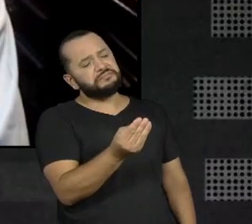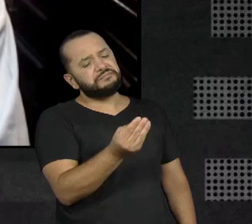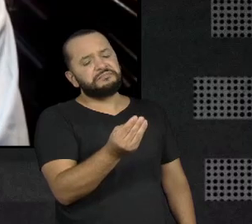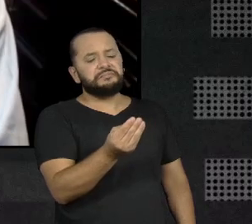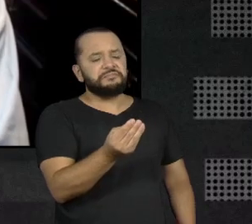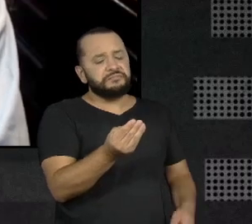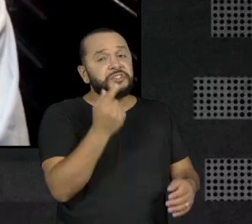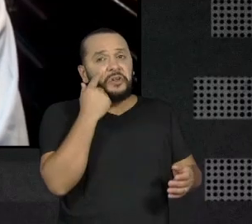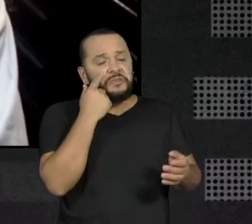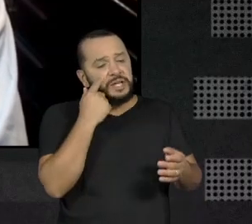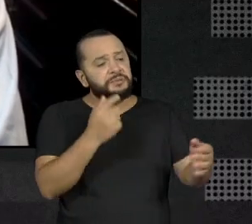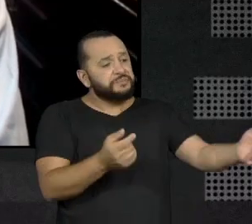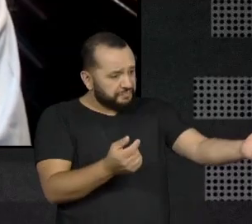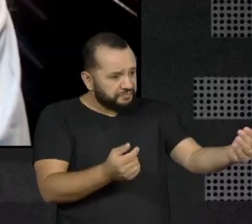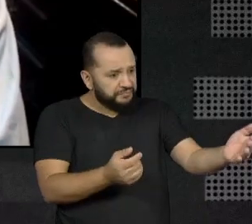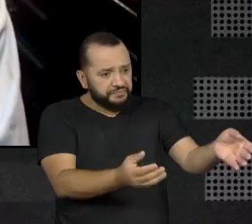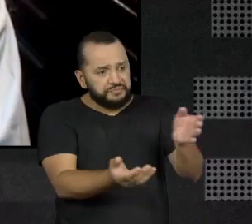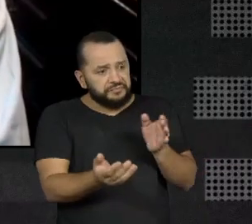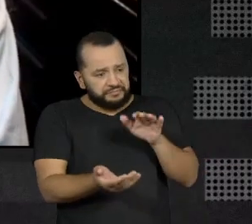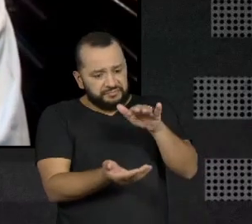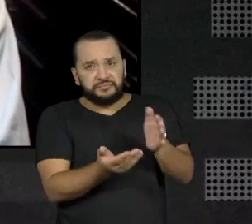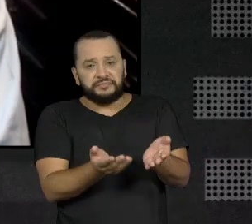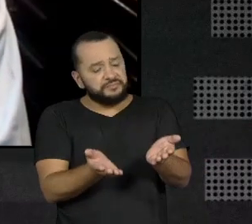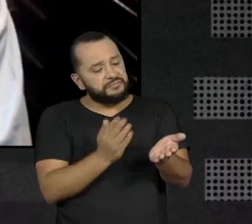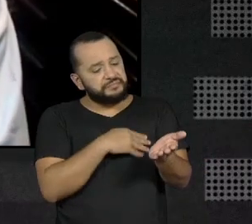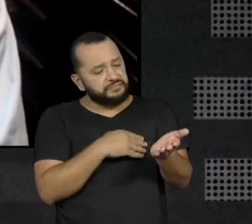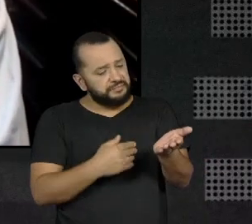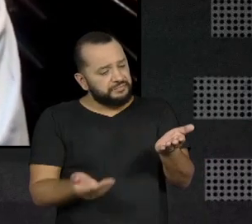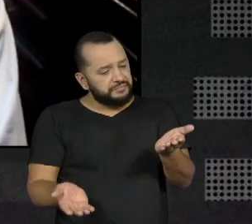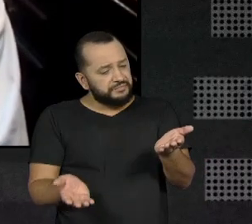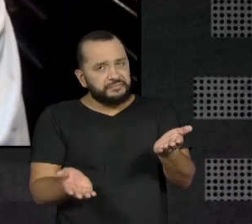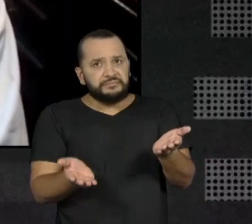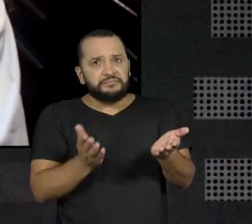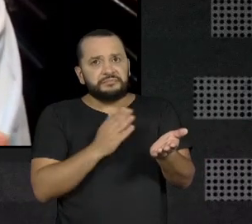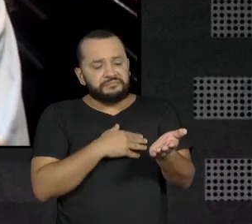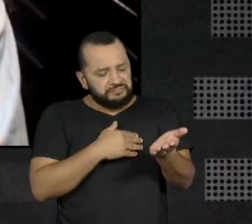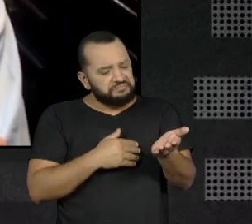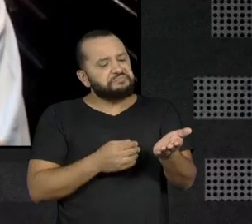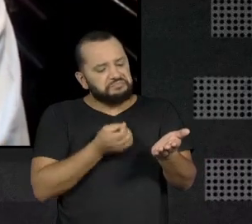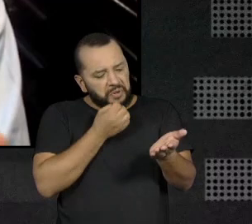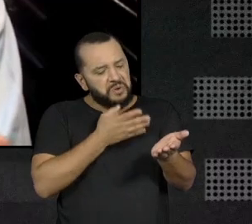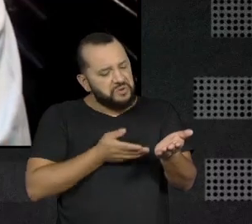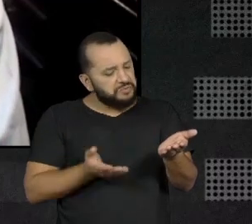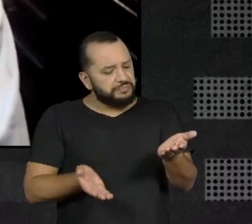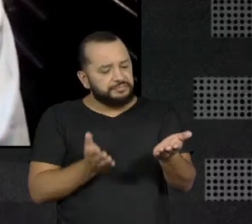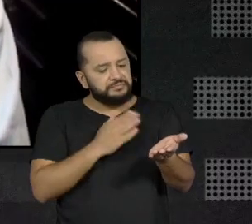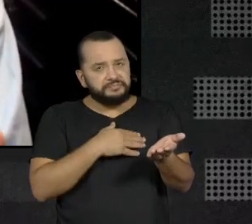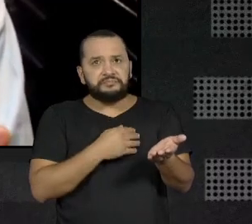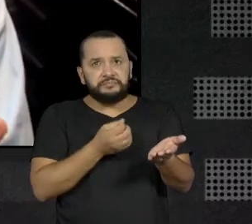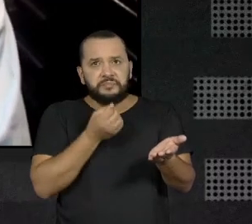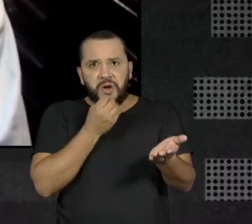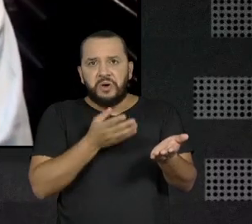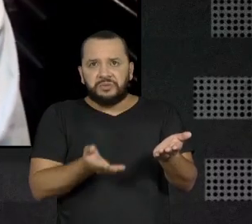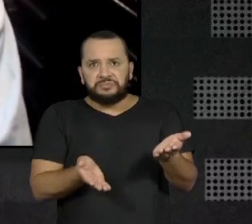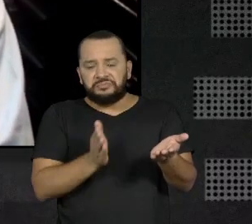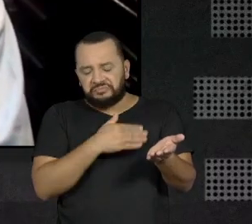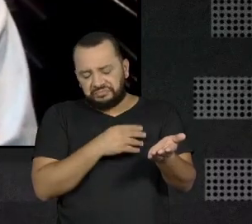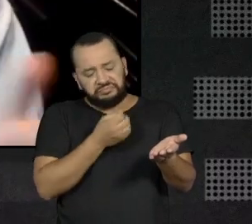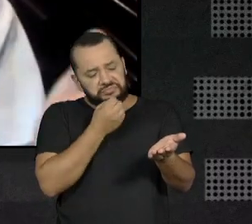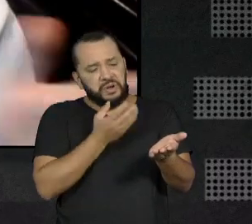álbum de desenhos, né? E ficou folheando, com uma cara bem displicente, né?